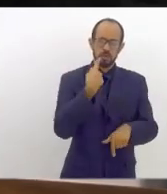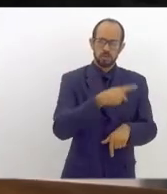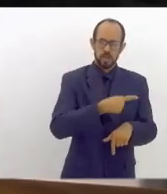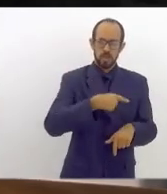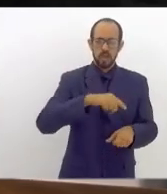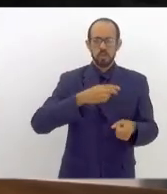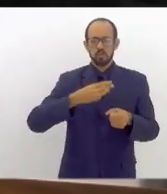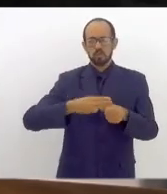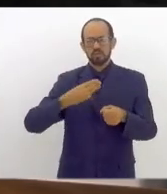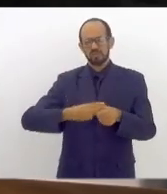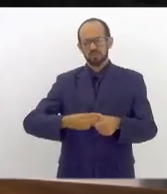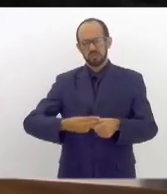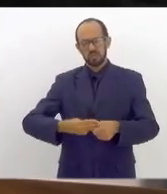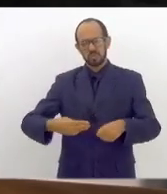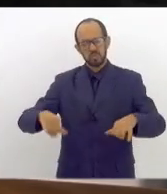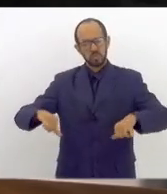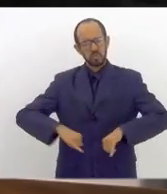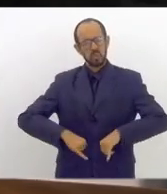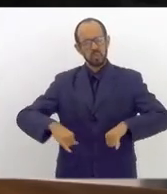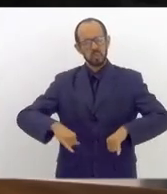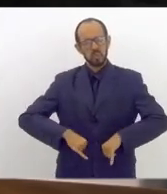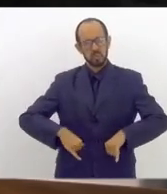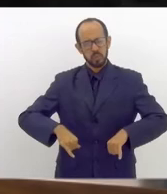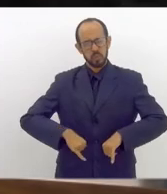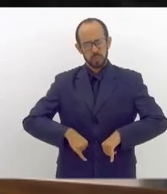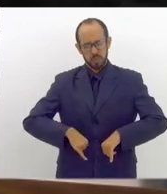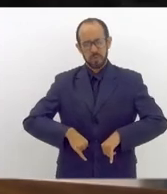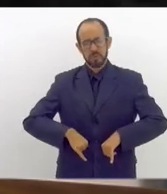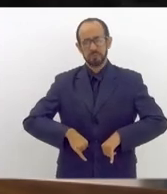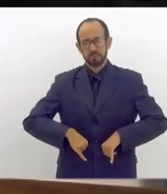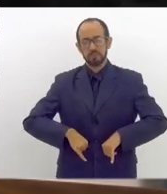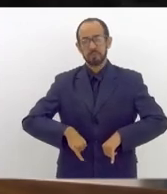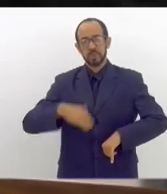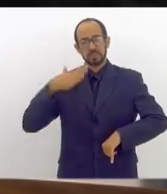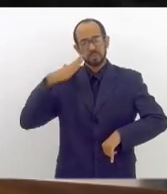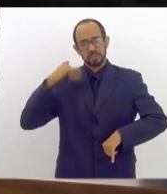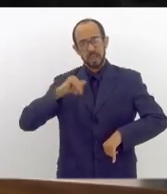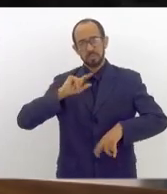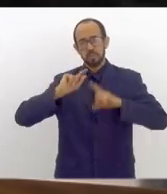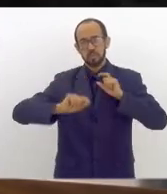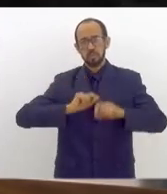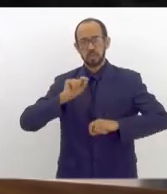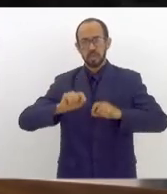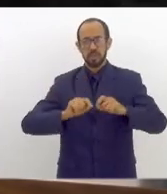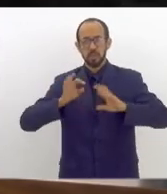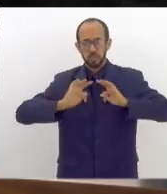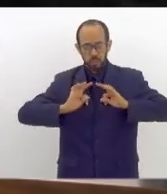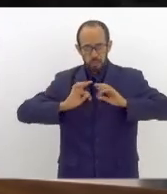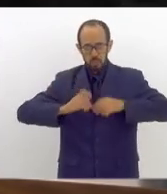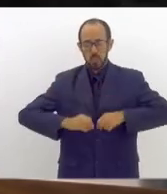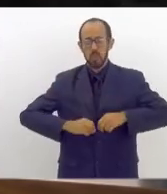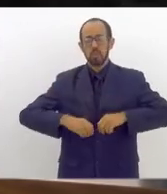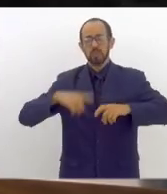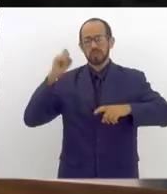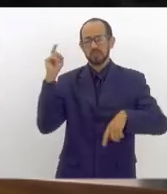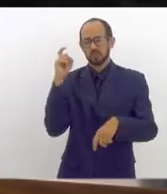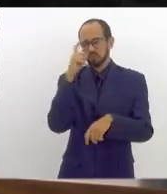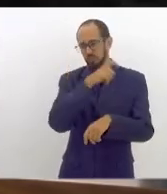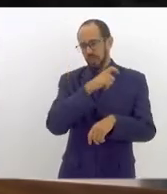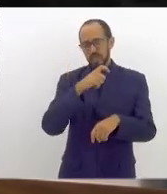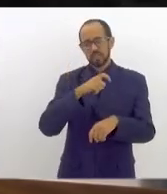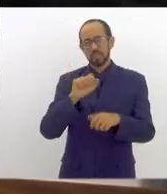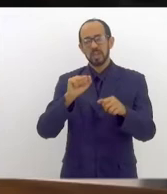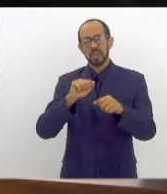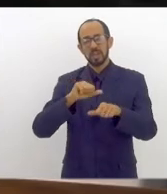com muita dificuldade e a gente sabe que mesmo com todas as dificuldades ele revolucionou